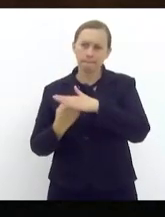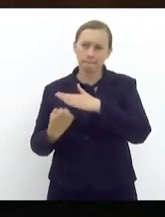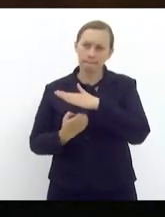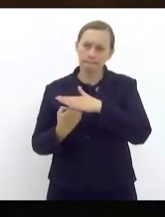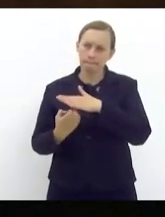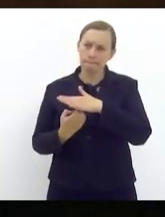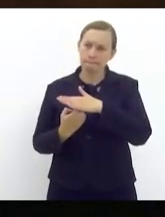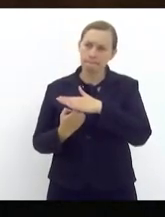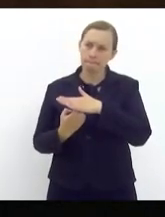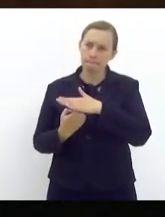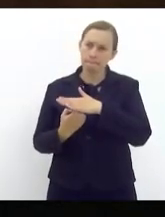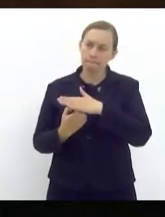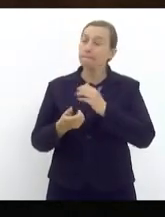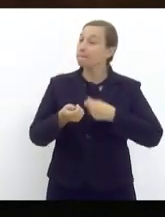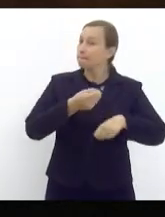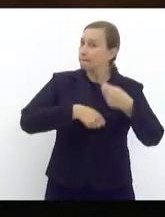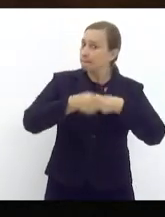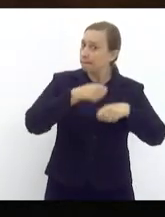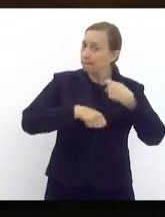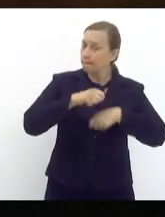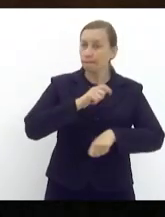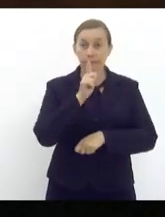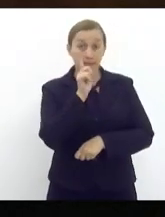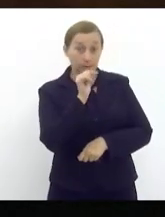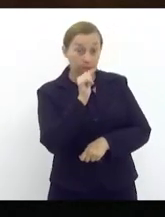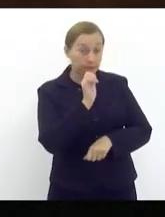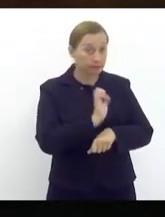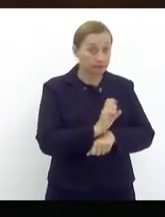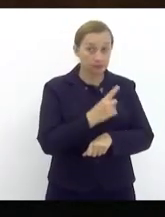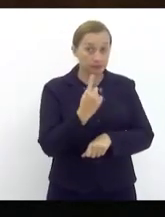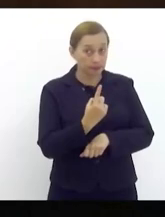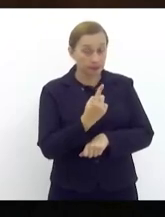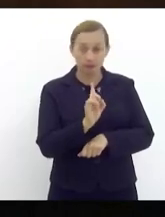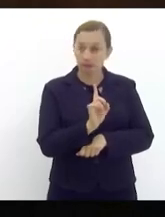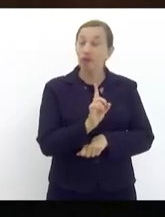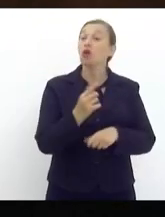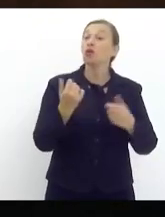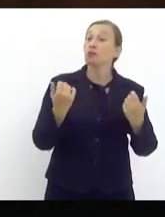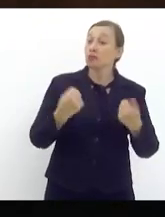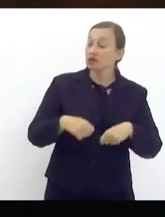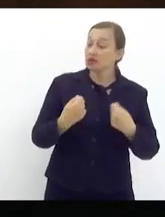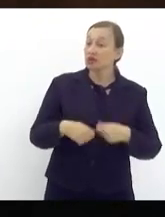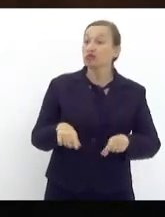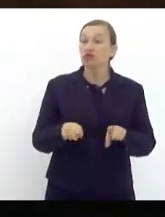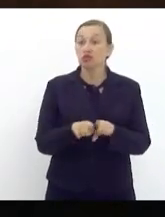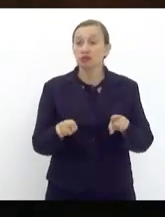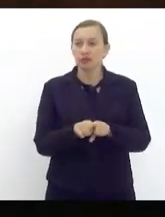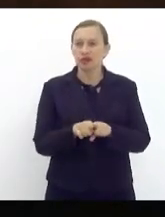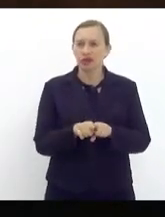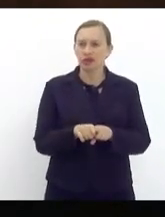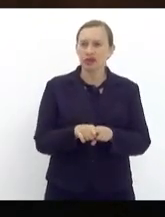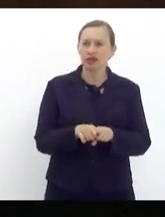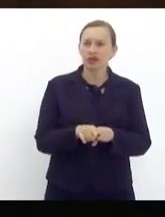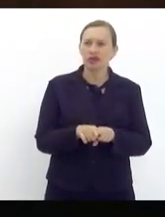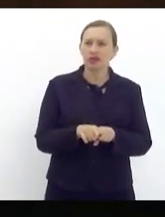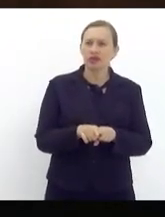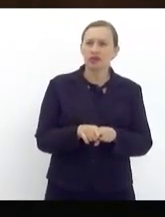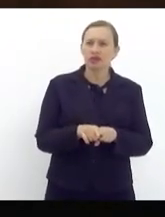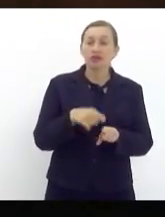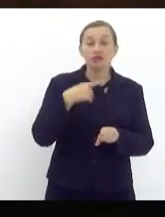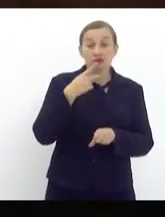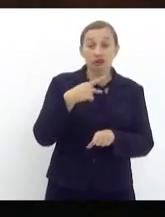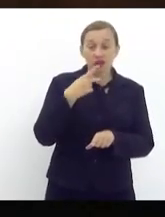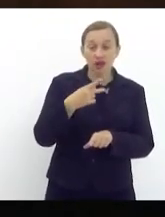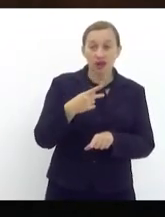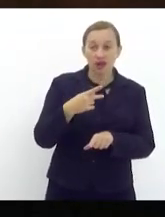estão administrando a água aqui no nosso estado. Nós precisamos tratar a água como um